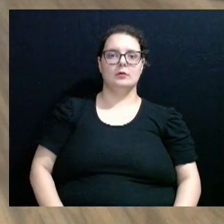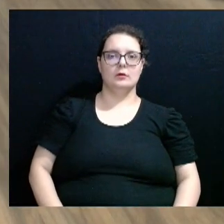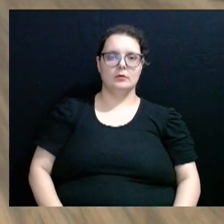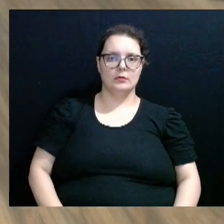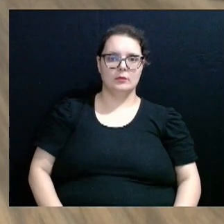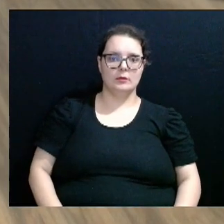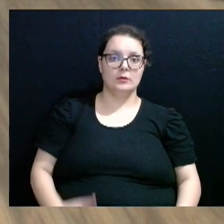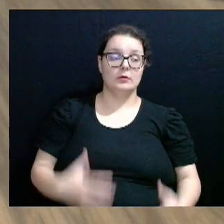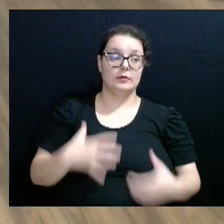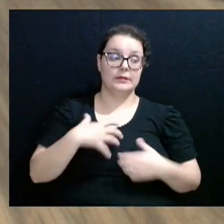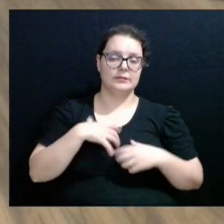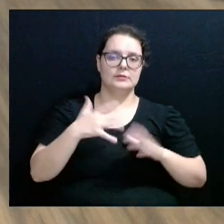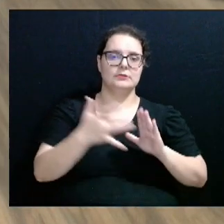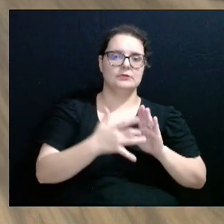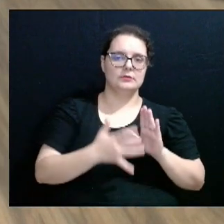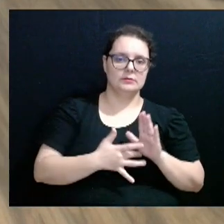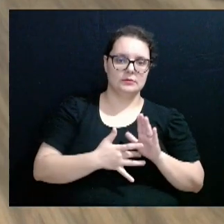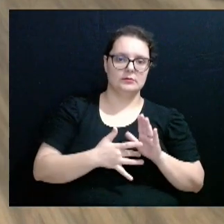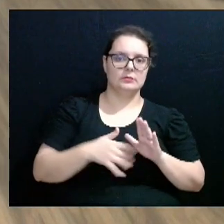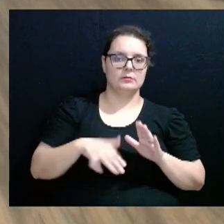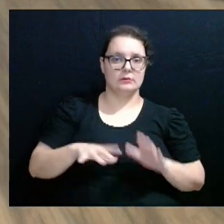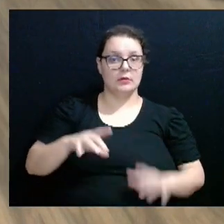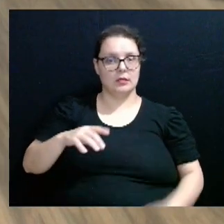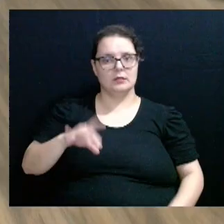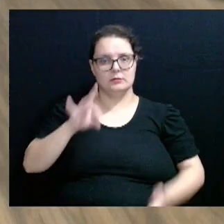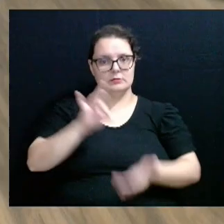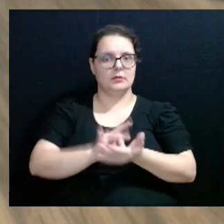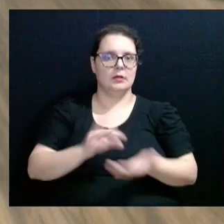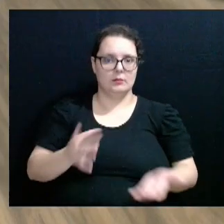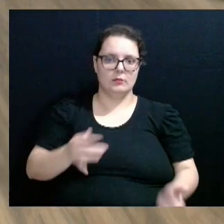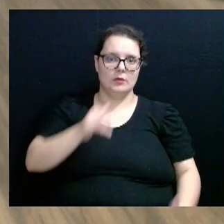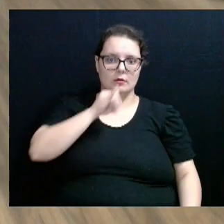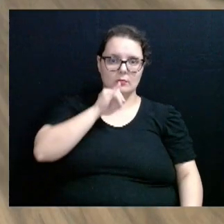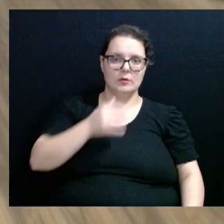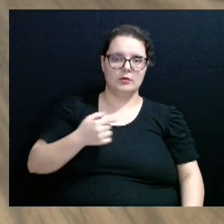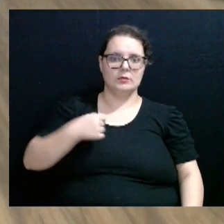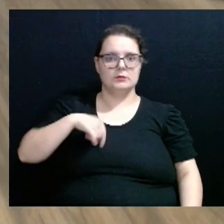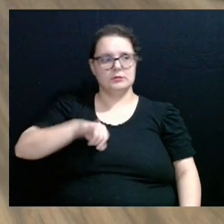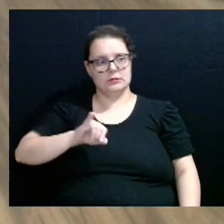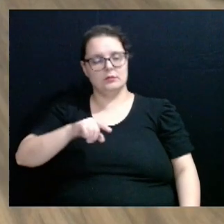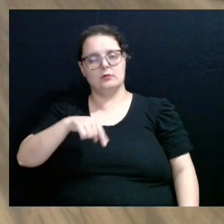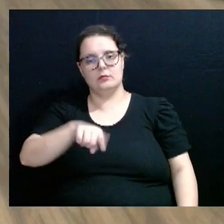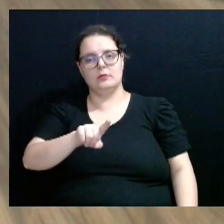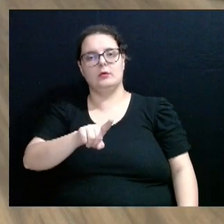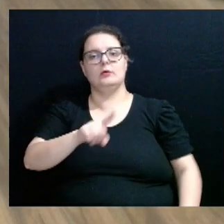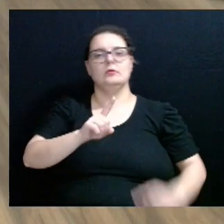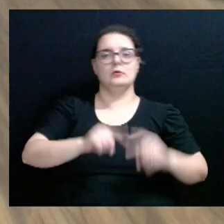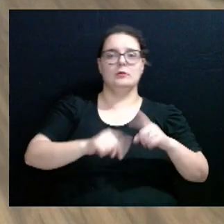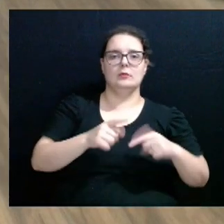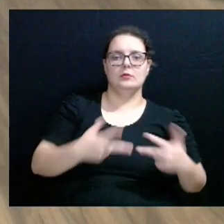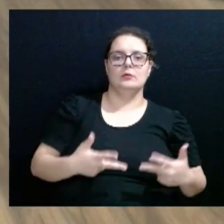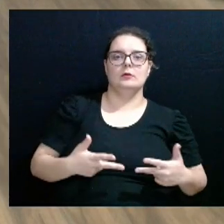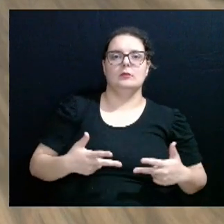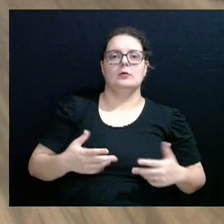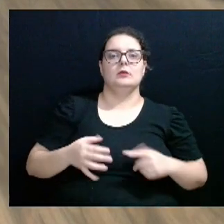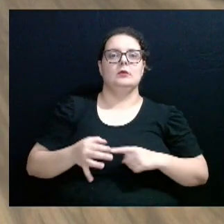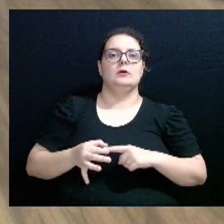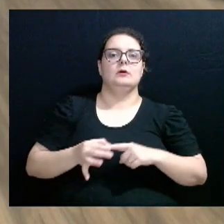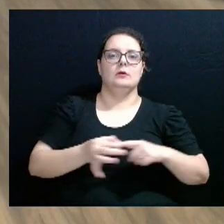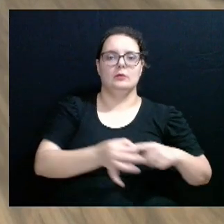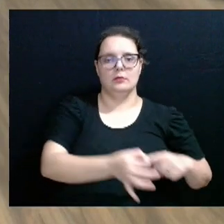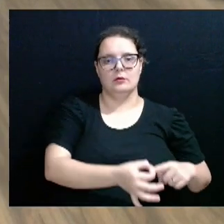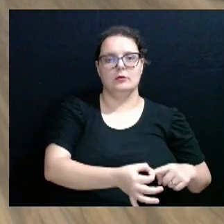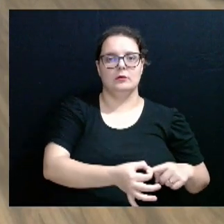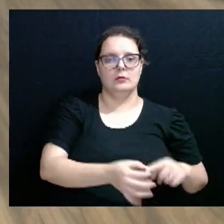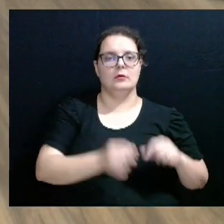forma muito mais presente, né? Por exemplo, se eu vou em uma matéria na periferia, eu vou poder ver de